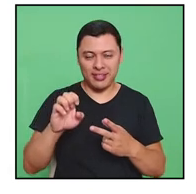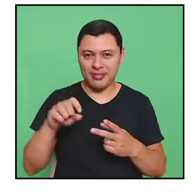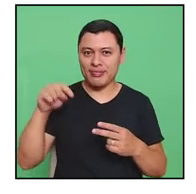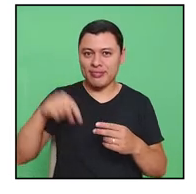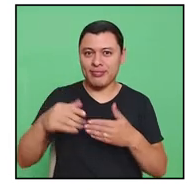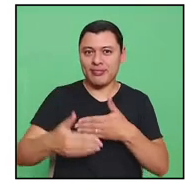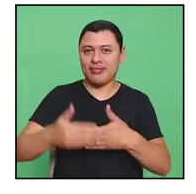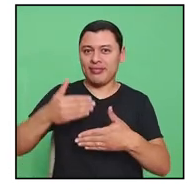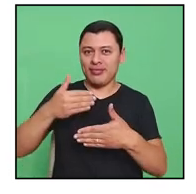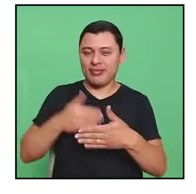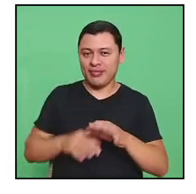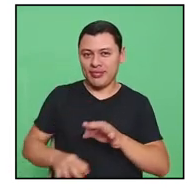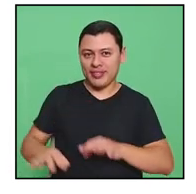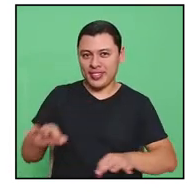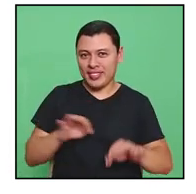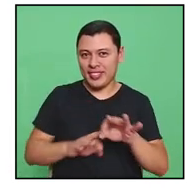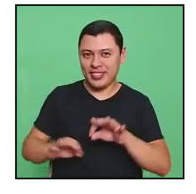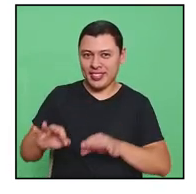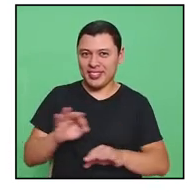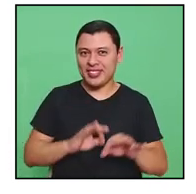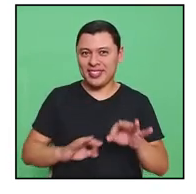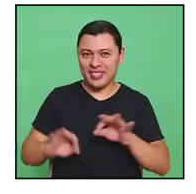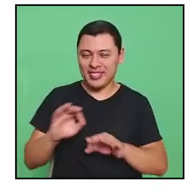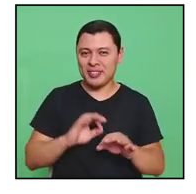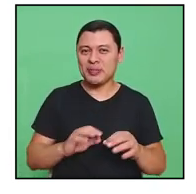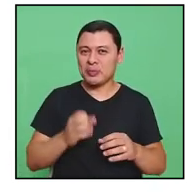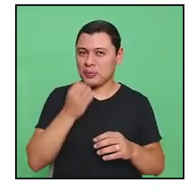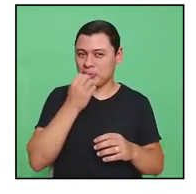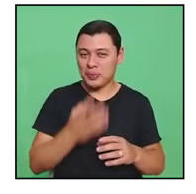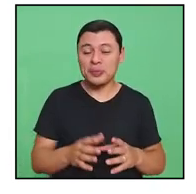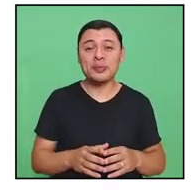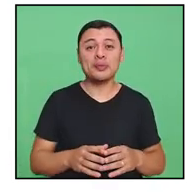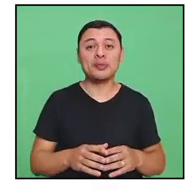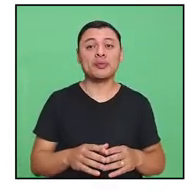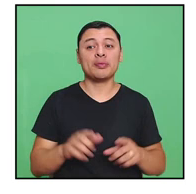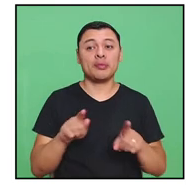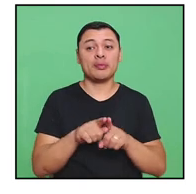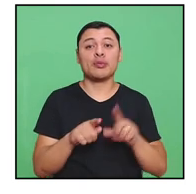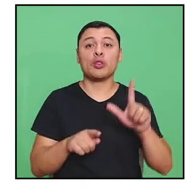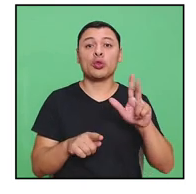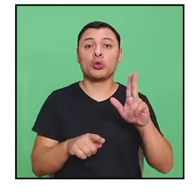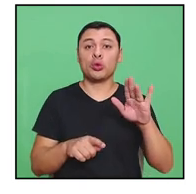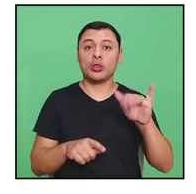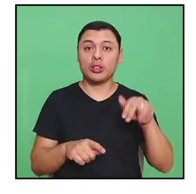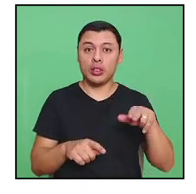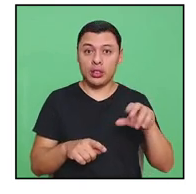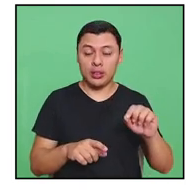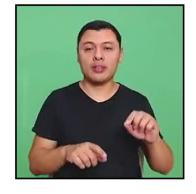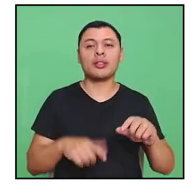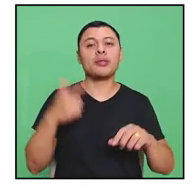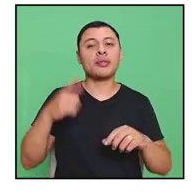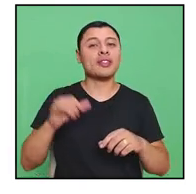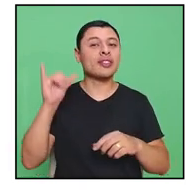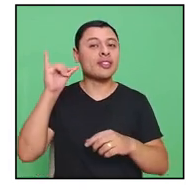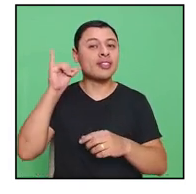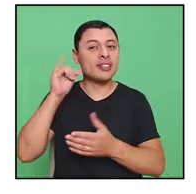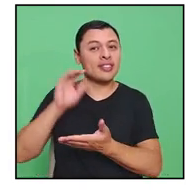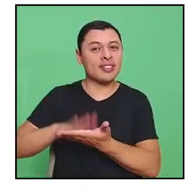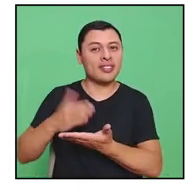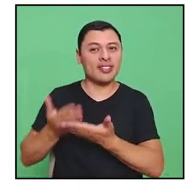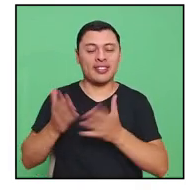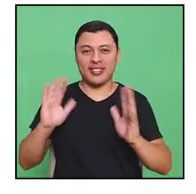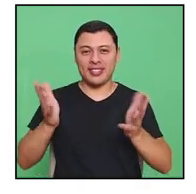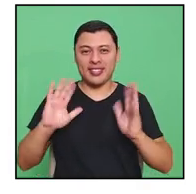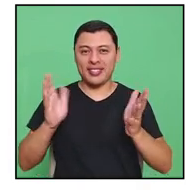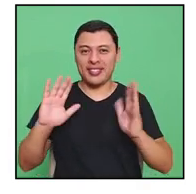estarem agitando todo esse rolê. O Luciano também, que está fazendo a live, e o Cleiton, que está aqui fazendo a tradução